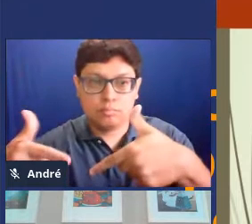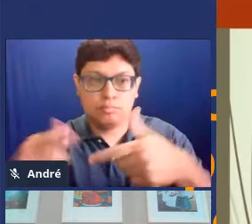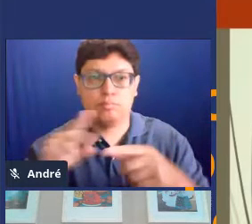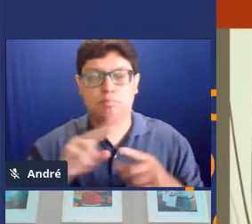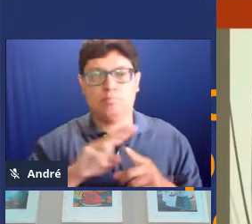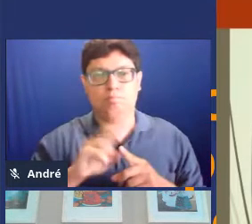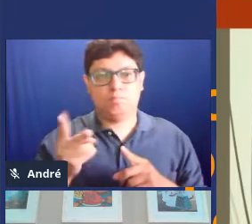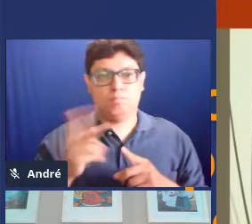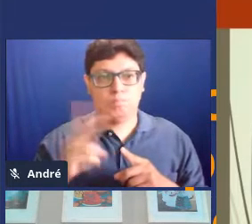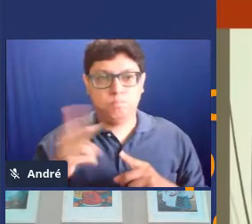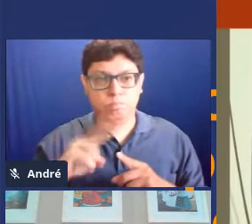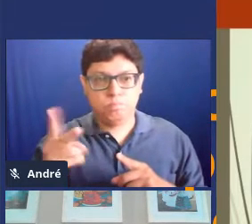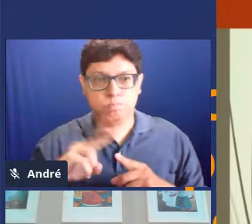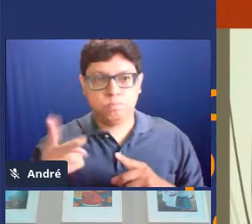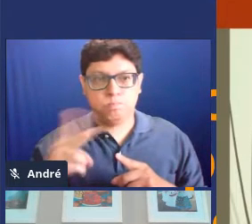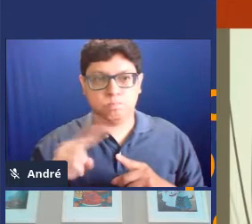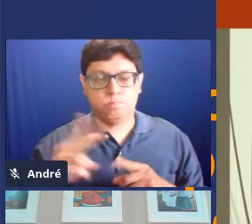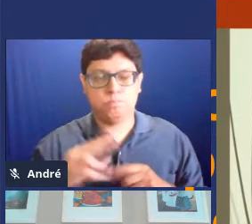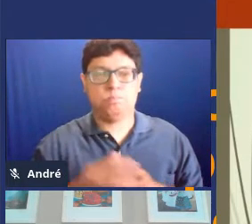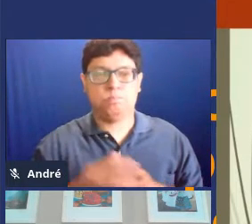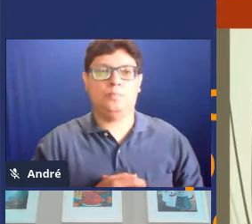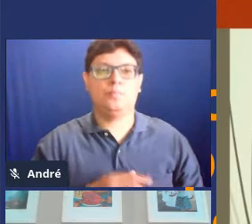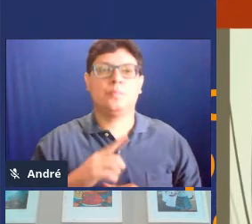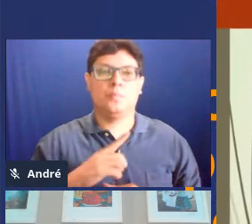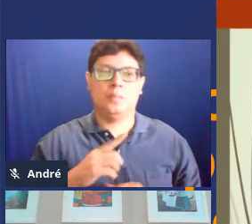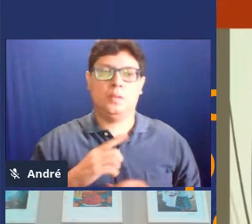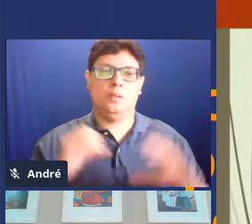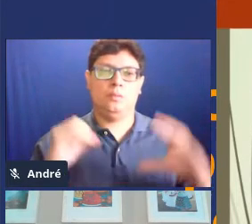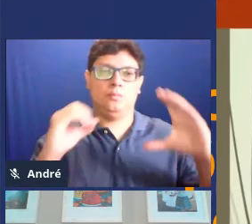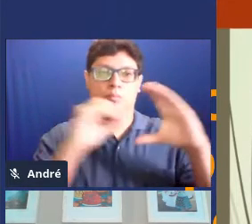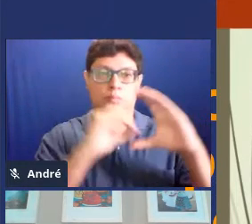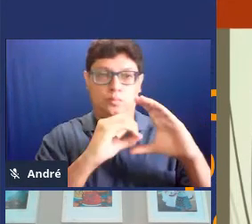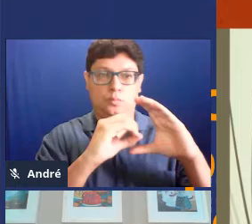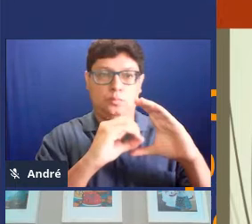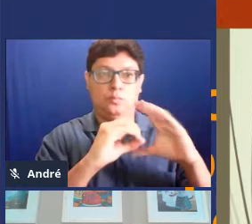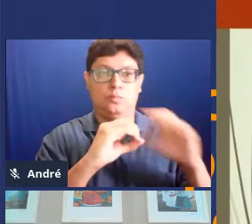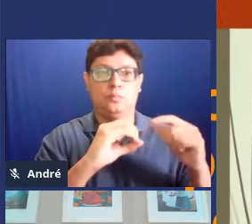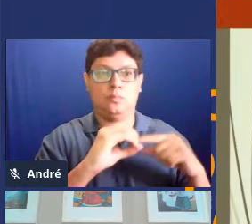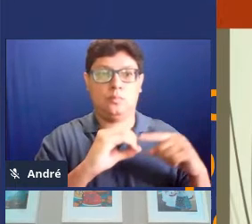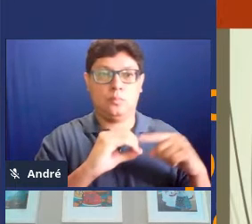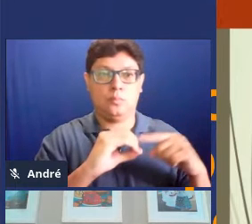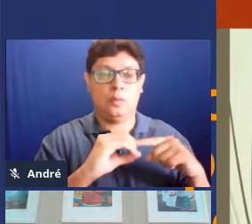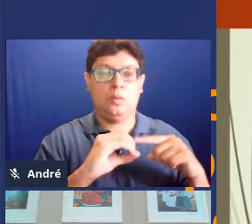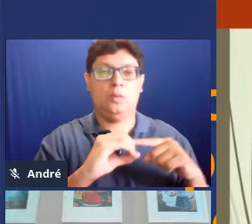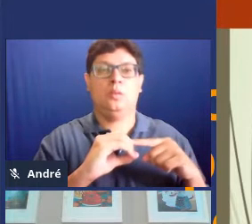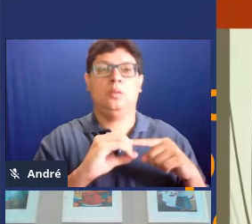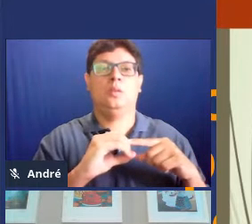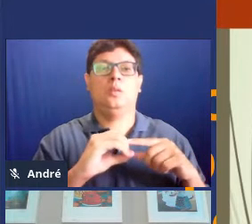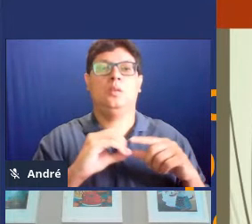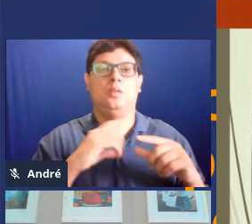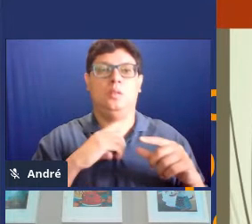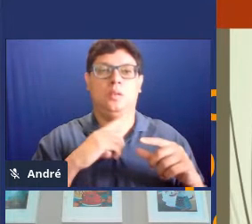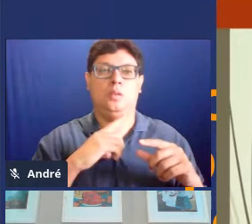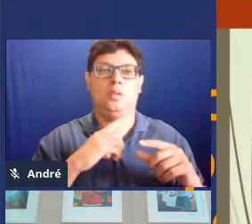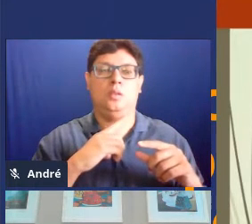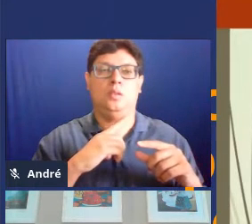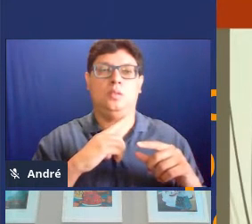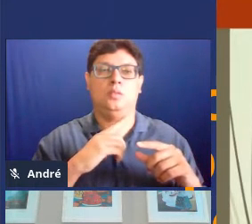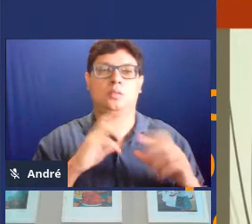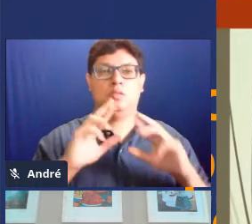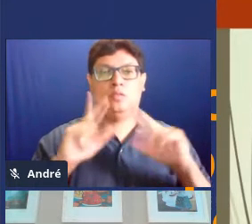DNA, e cada célula vai ter uma função. Se eu estou na célula do estômago, eu vou fabricar enzimas digestivas. Se eu estou